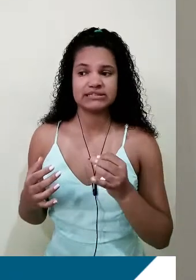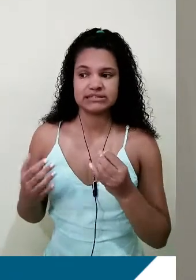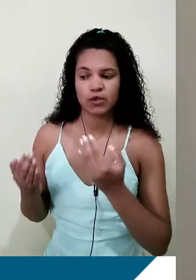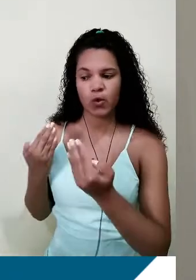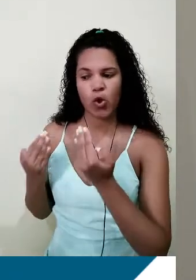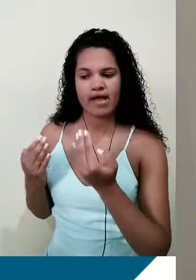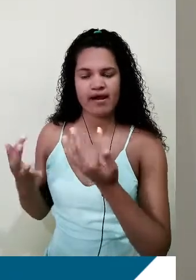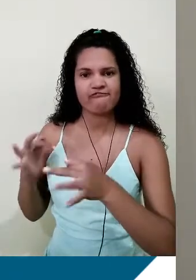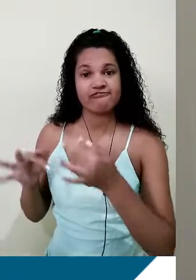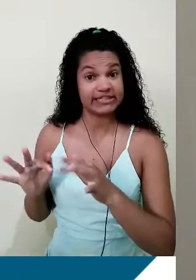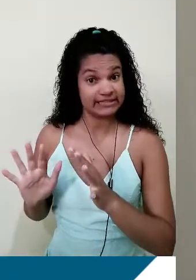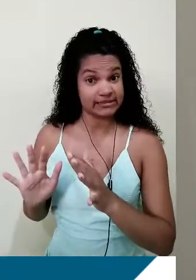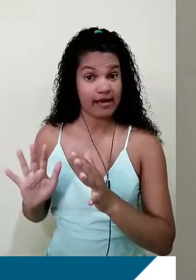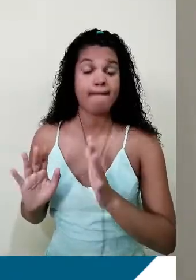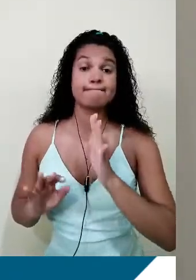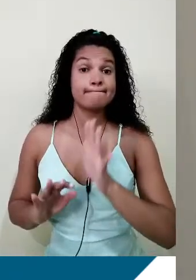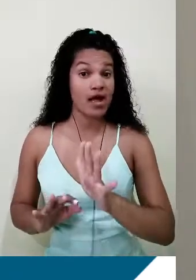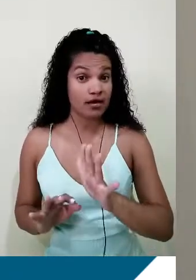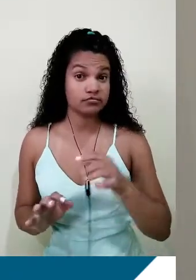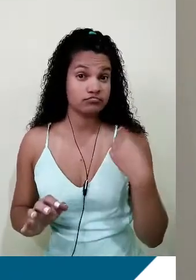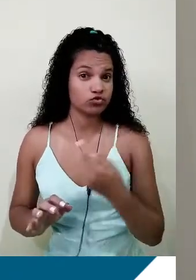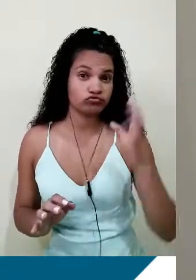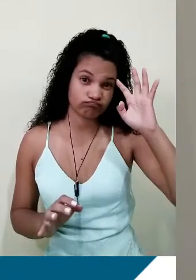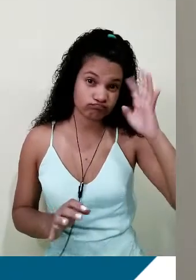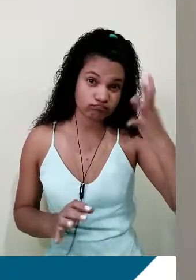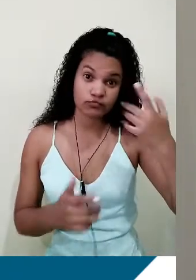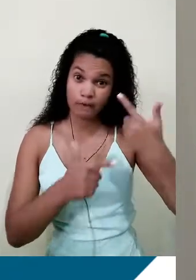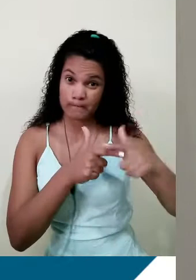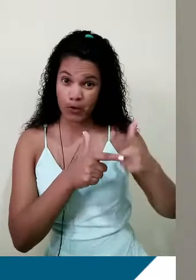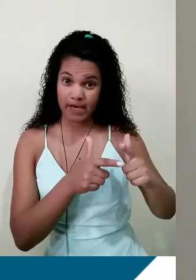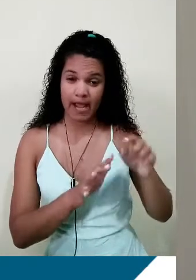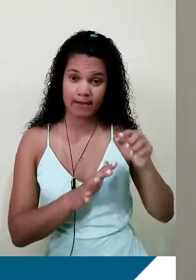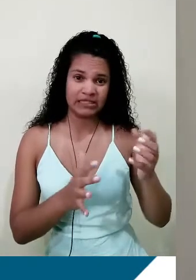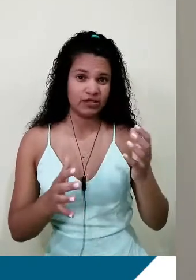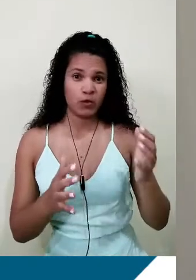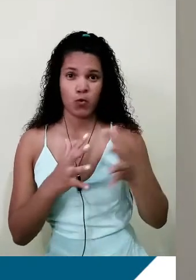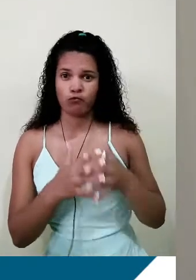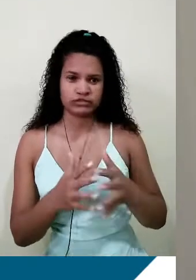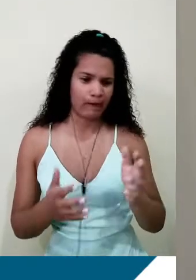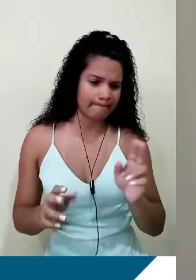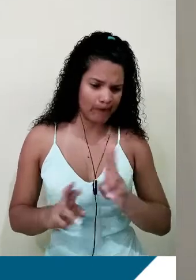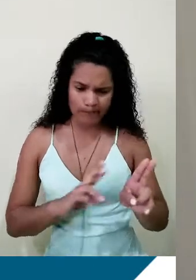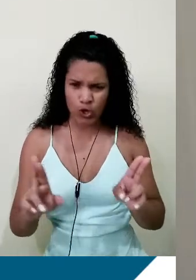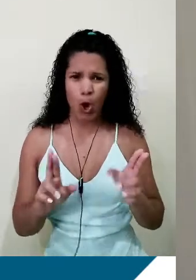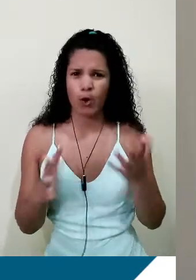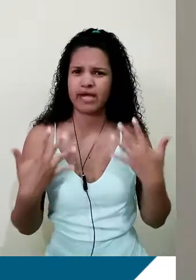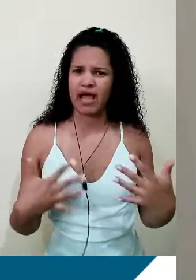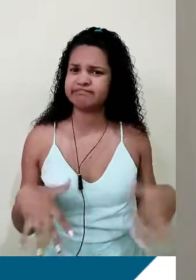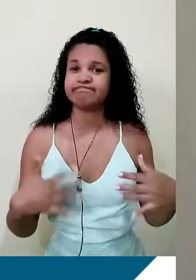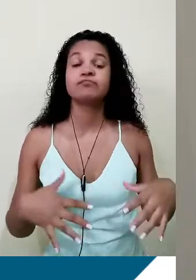de física. Mas, para a gente resolver esses problemas, nós temos que... O que é